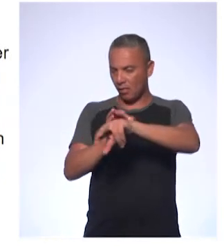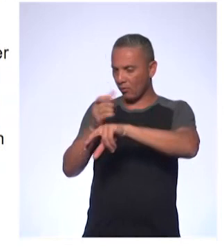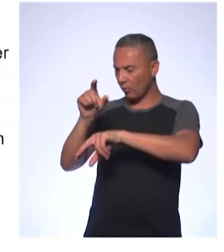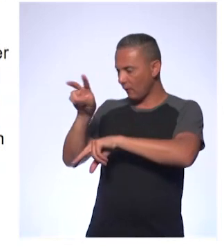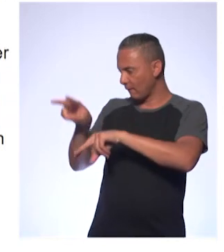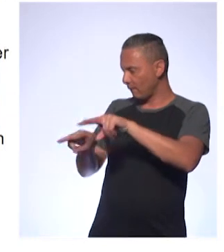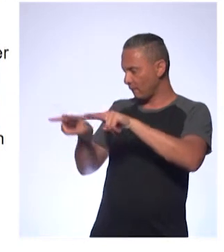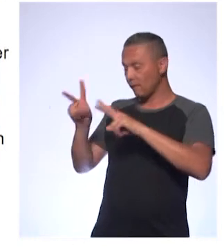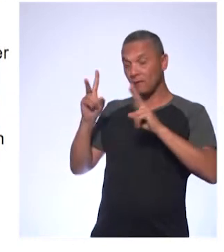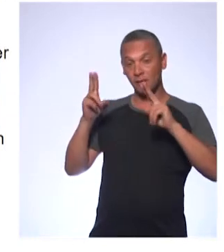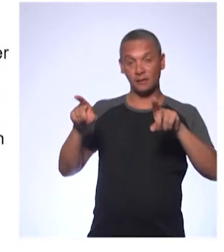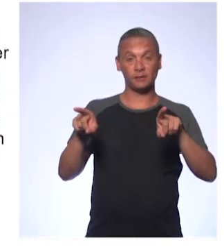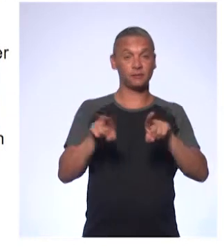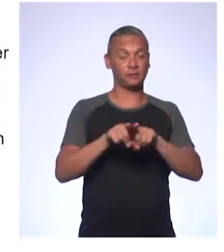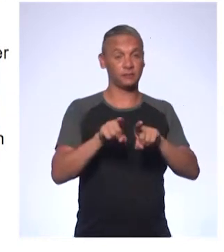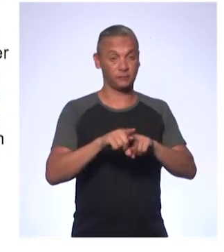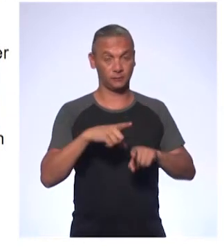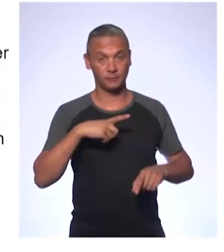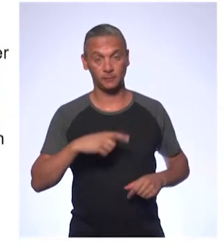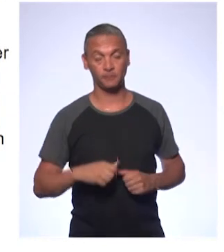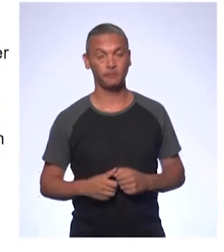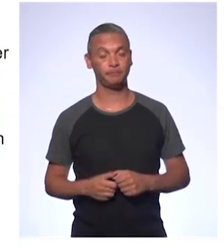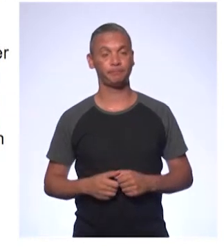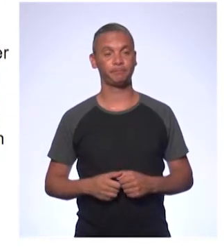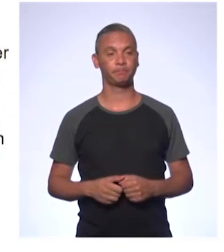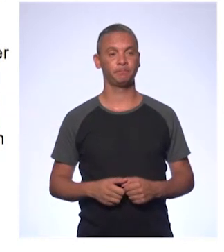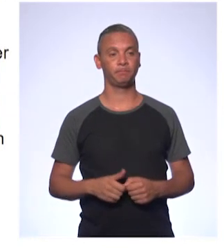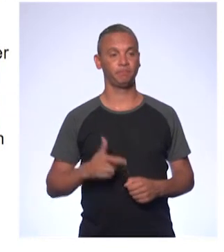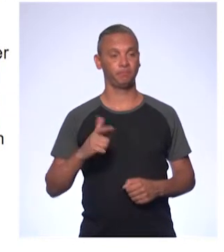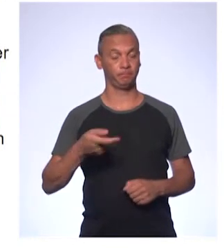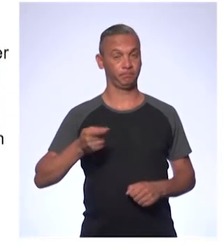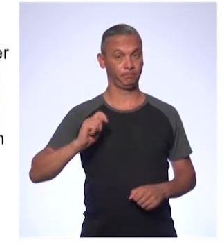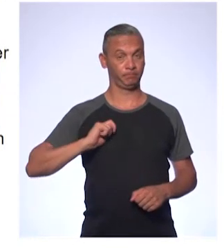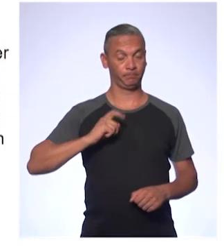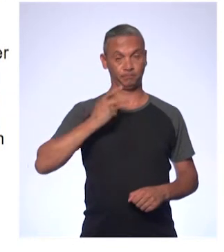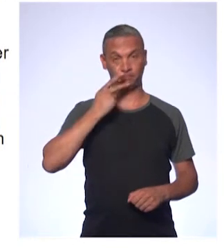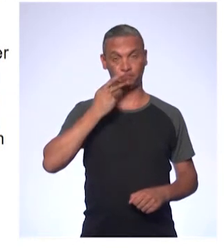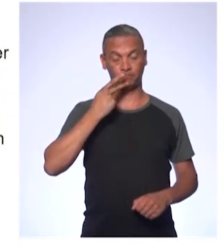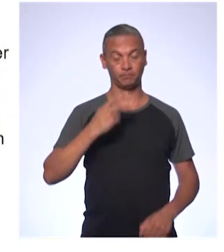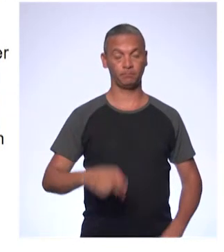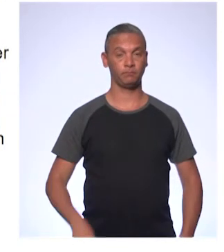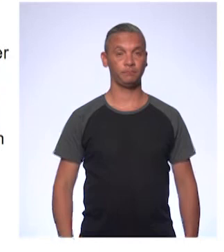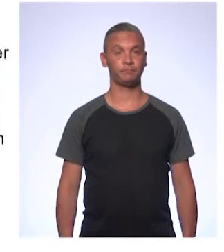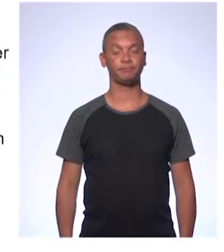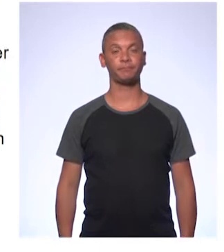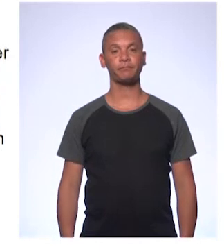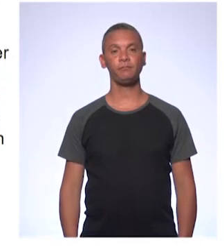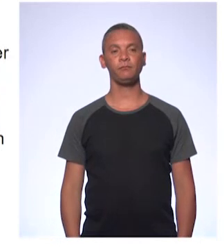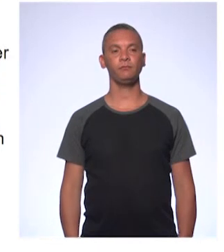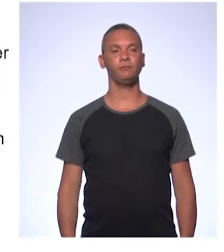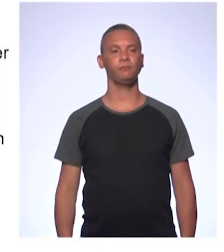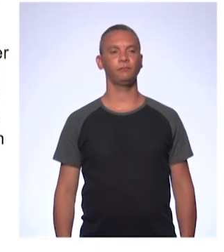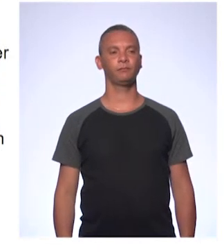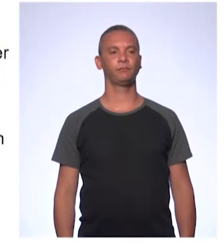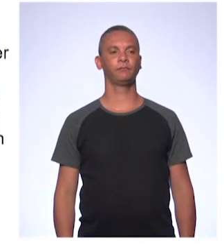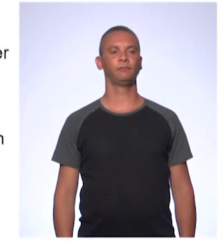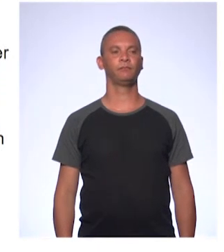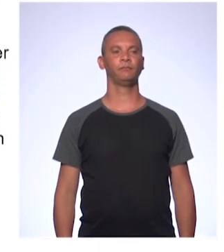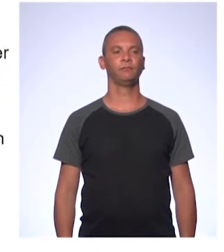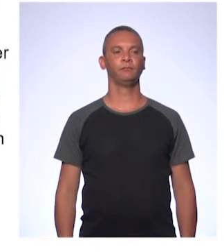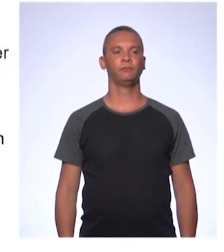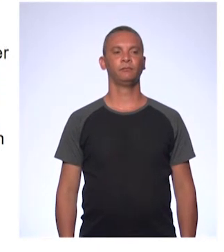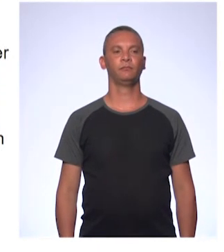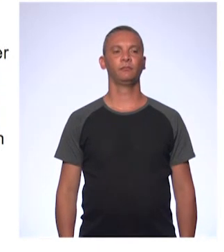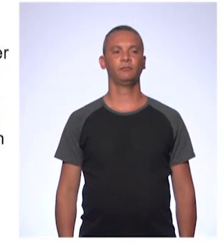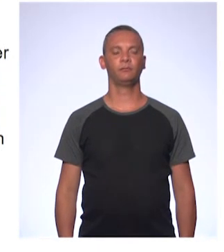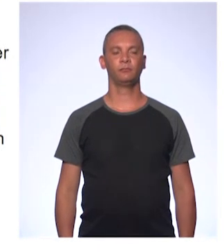de outras pessoas e comparando com o seu. No te regalan un reloj, tu eres el regalado. Olha essa frase.